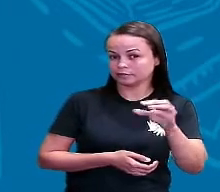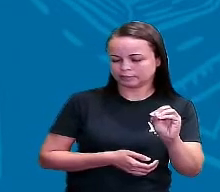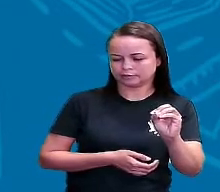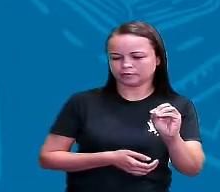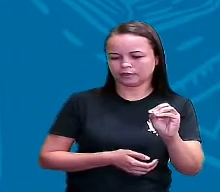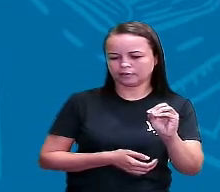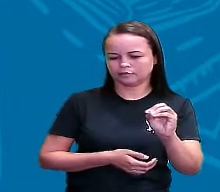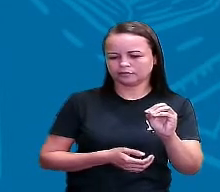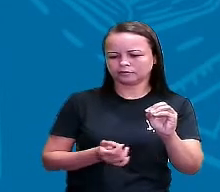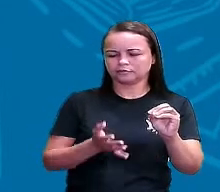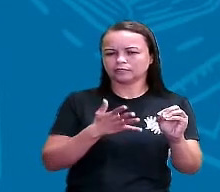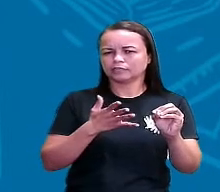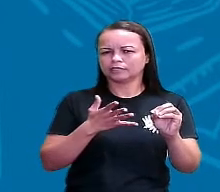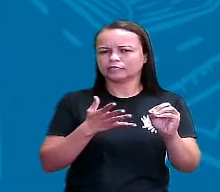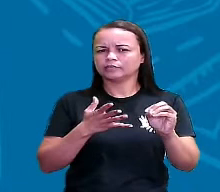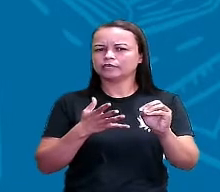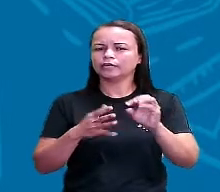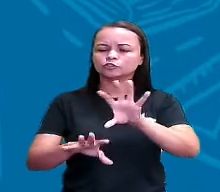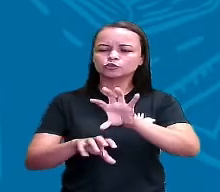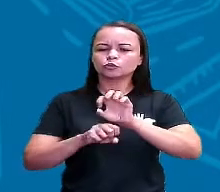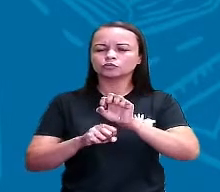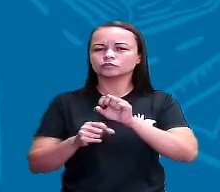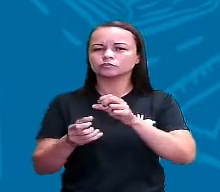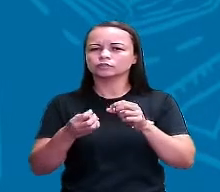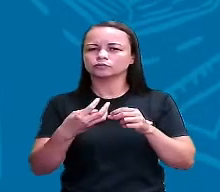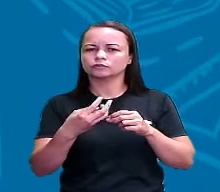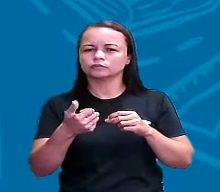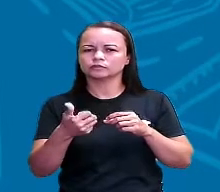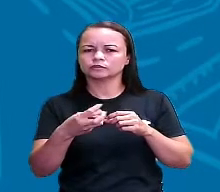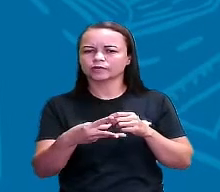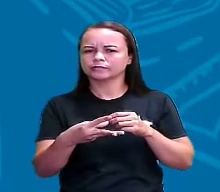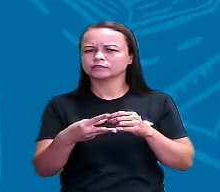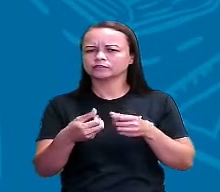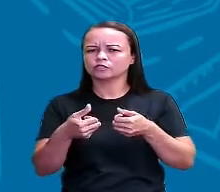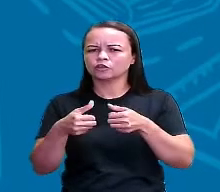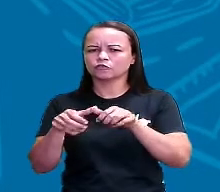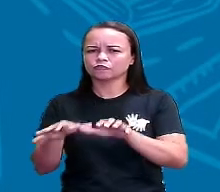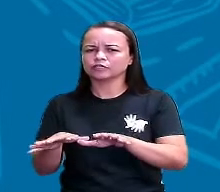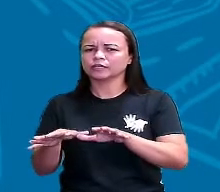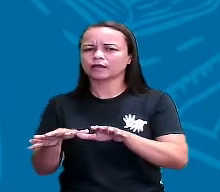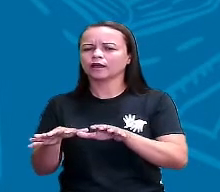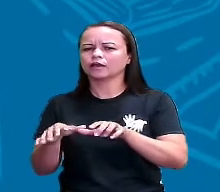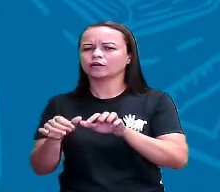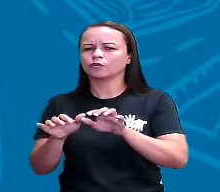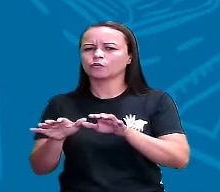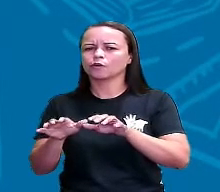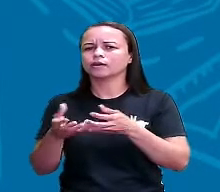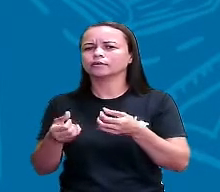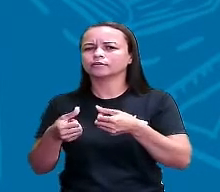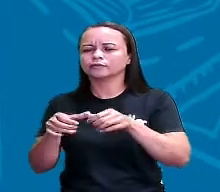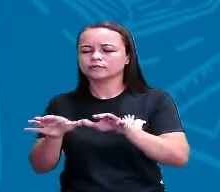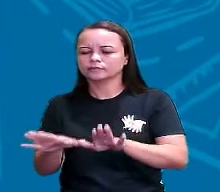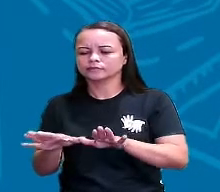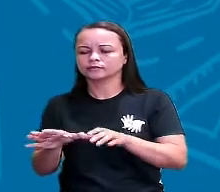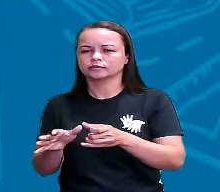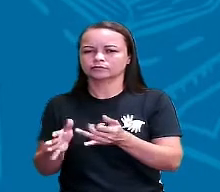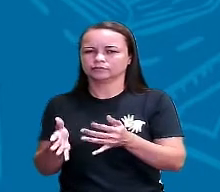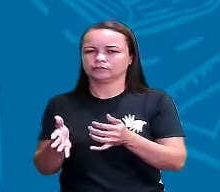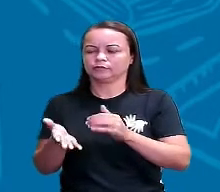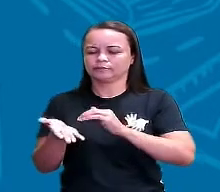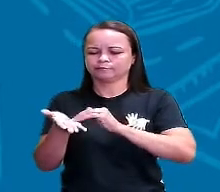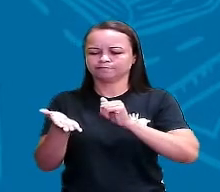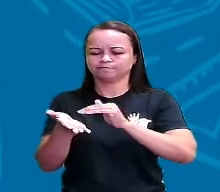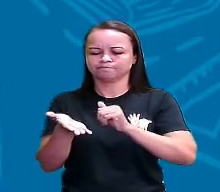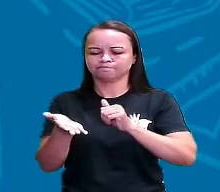só me sobraram, né? Eles consumiram 13. Quantas que ficaram? Quantas que sobraram? E aí eu tenho a ideia de tirar, né?